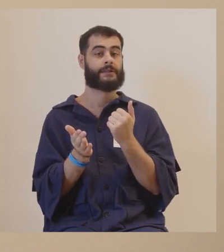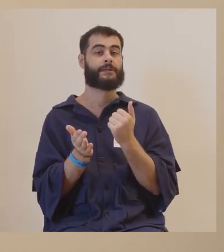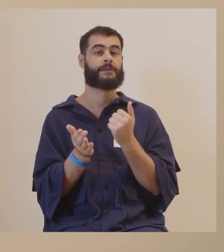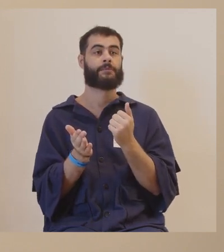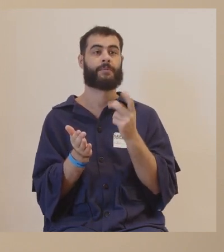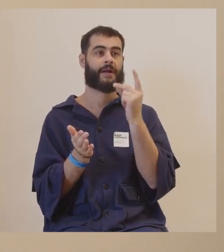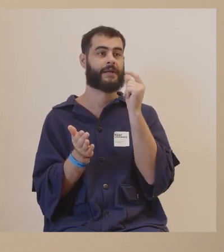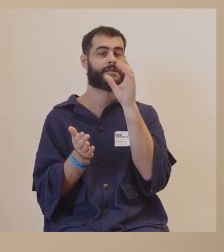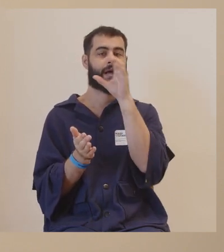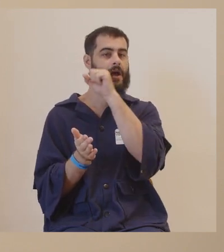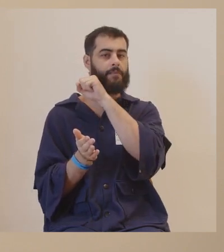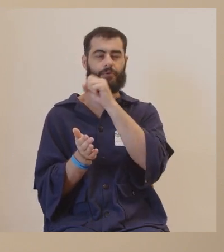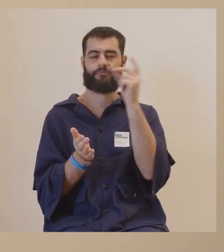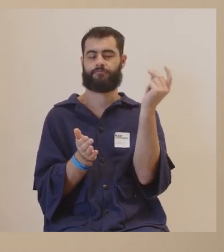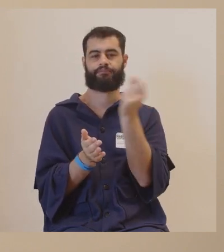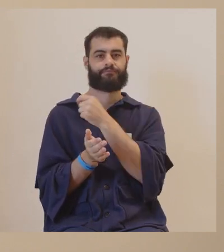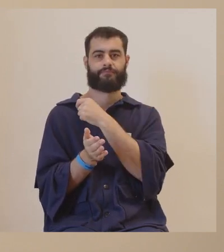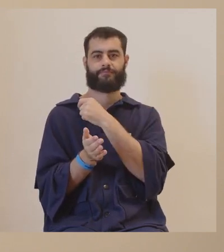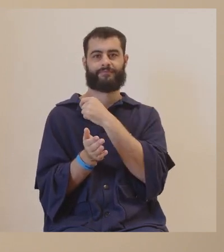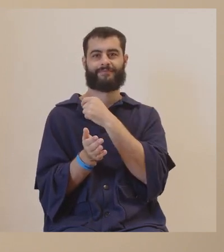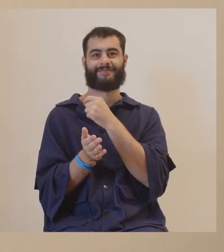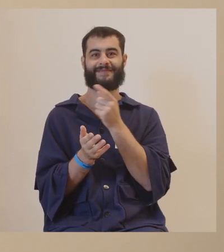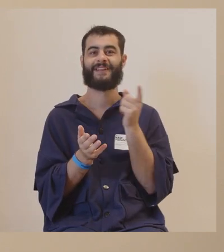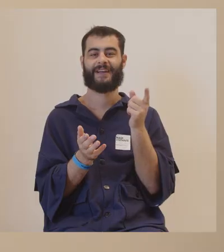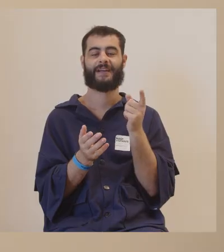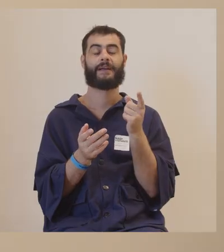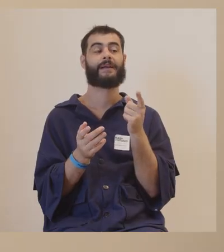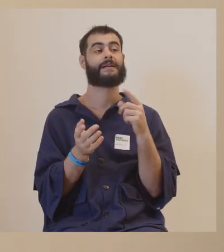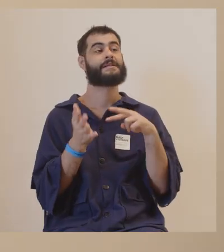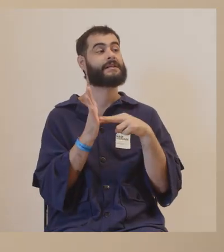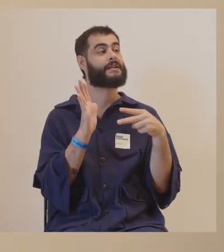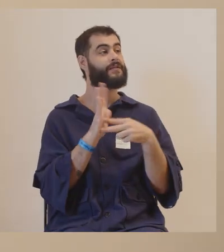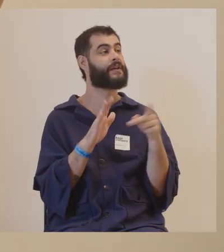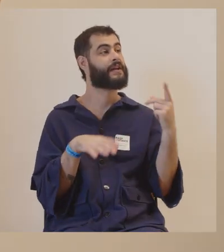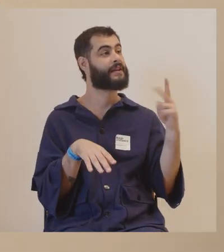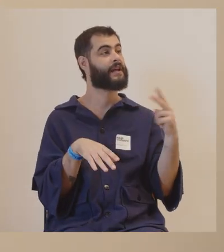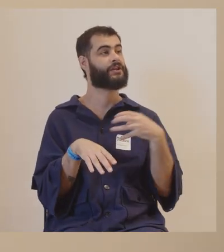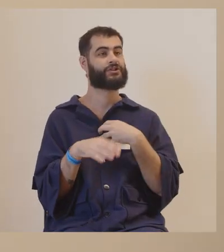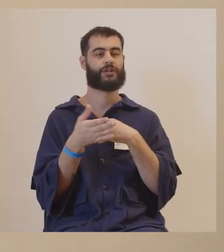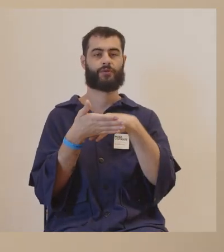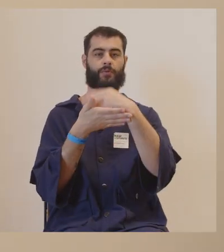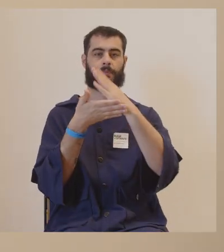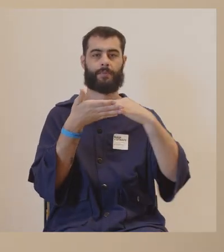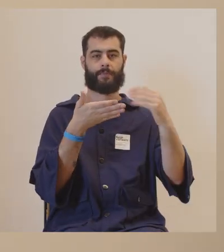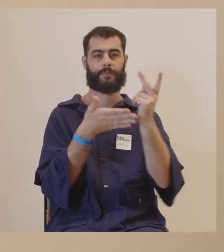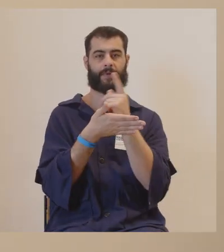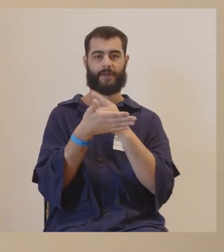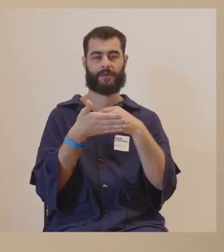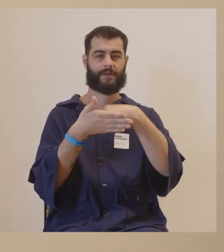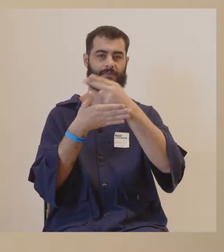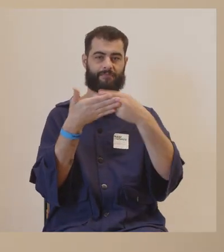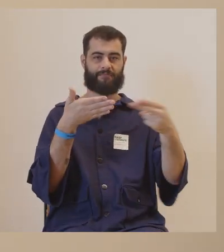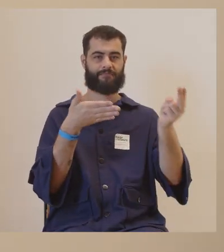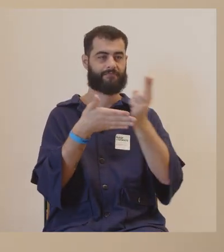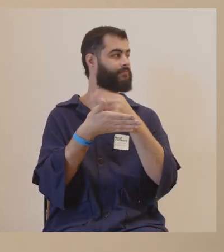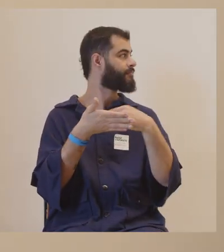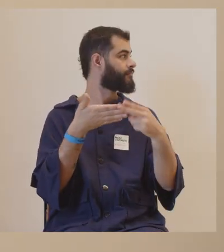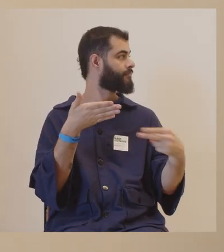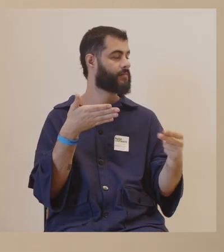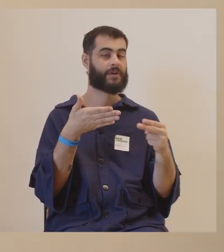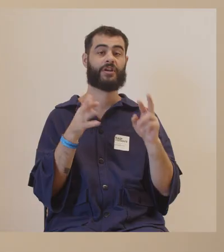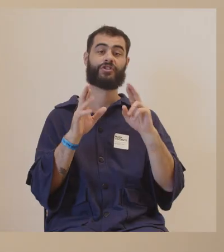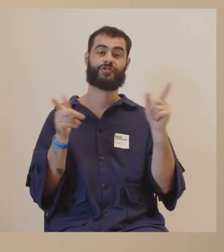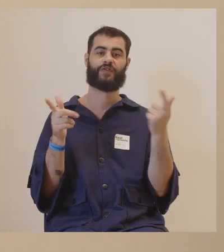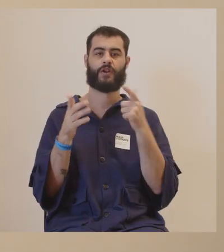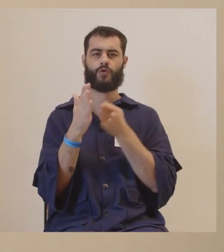um dardo. Né? Ou seja, ao fato dele também fazer essas pinceladas onduladas, ao contrário dessa pintura espatulada que a